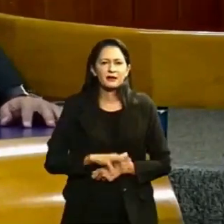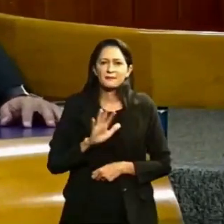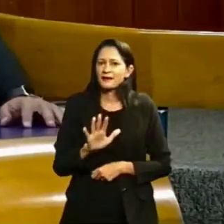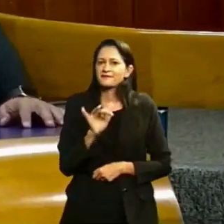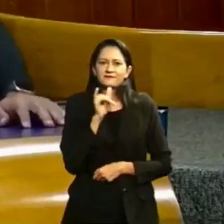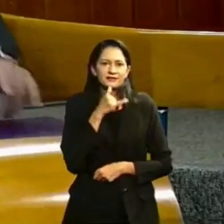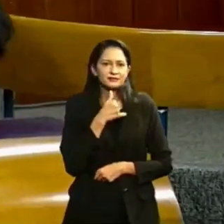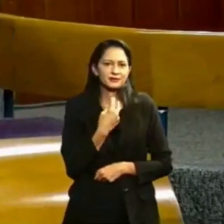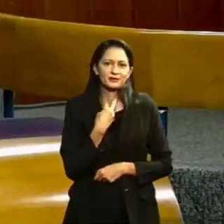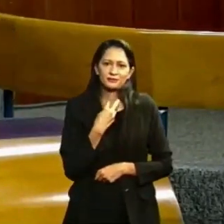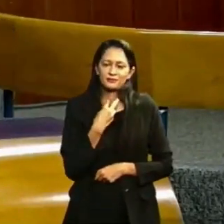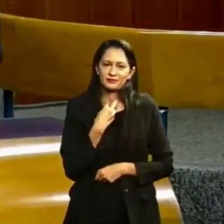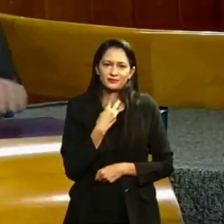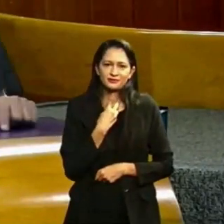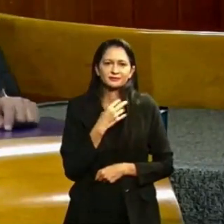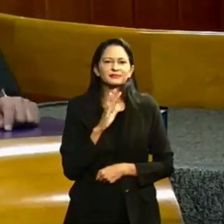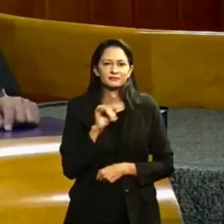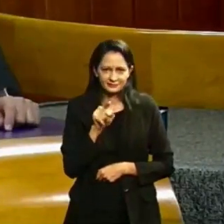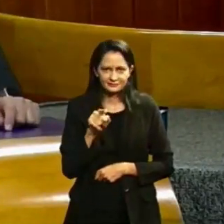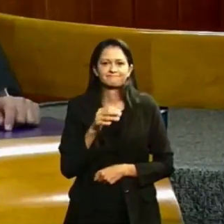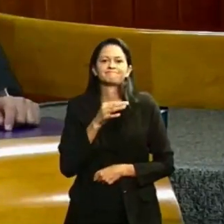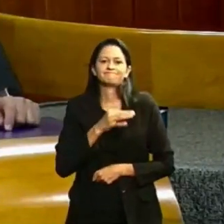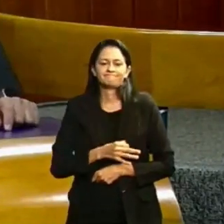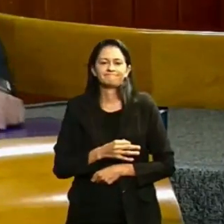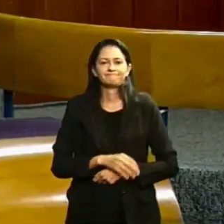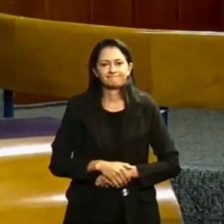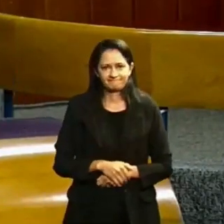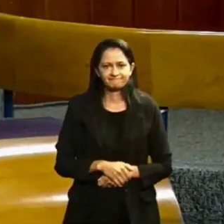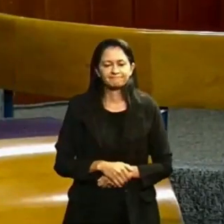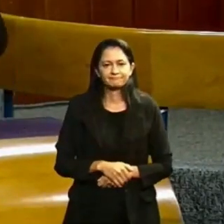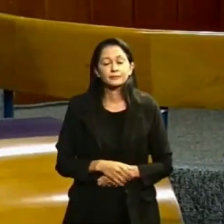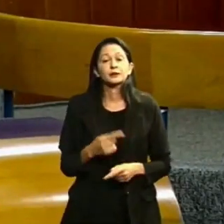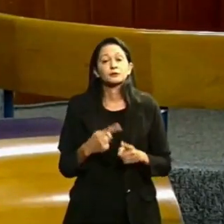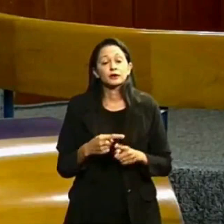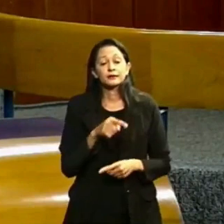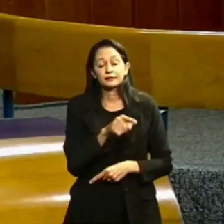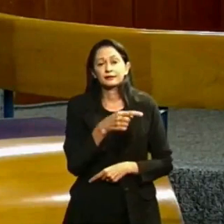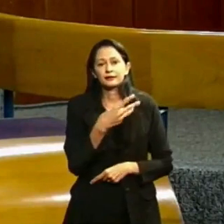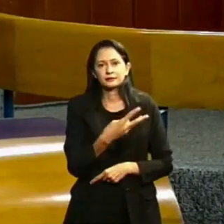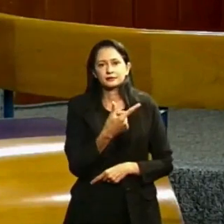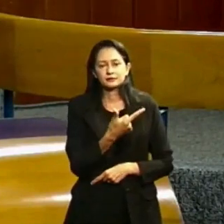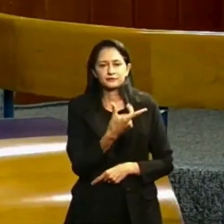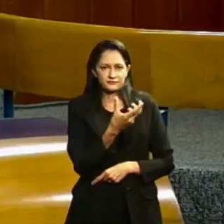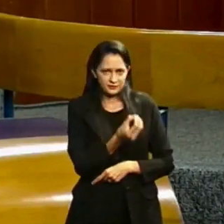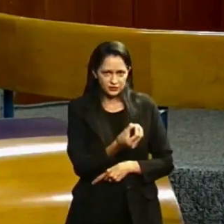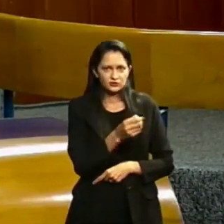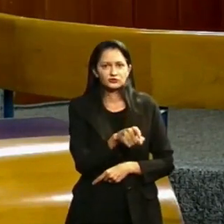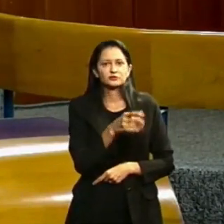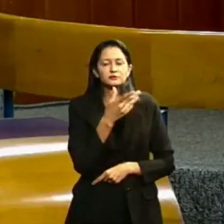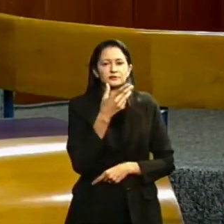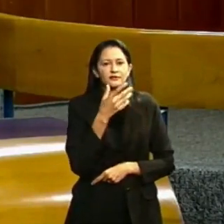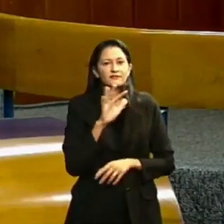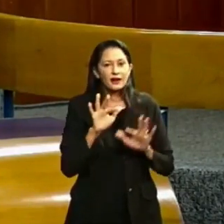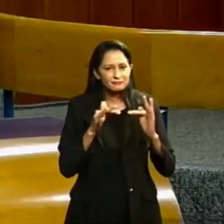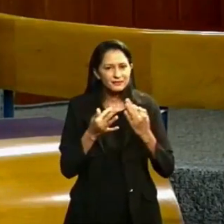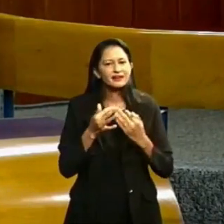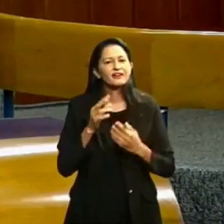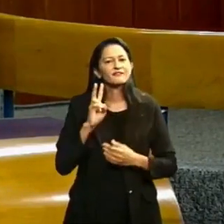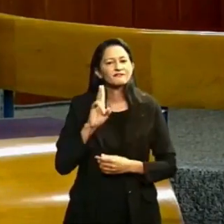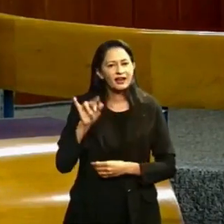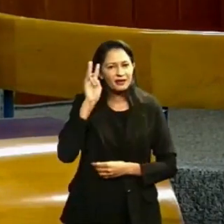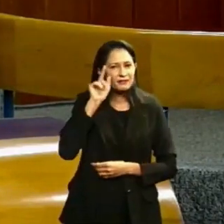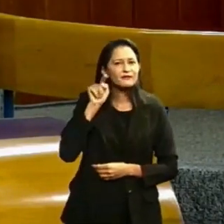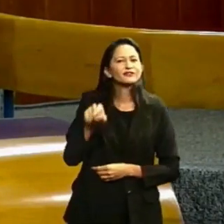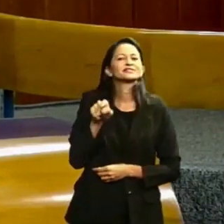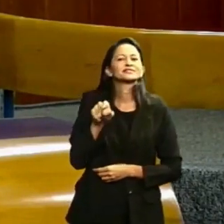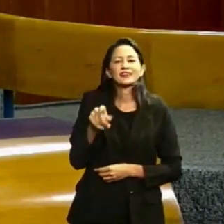não posso fazer isso. Mas o senhor merecia isso, vereador. Porque essas 320 famílias vão lembrar do senhor. Não